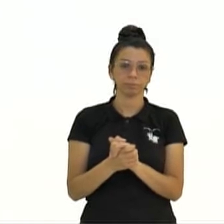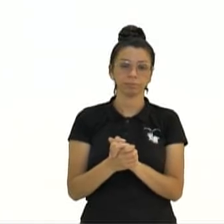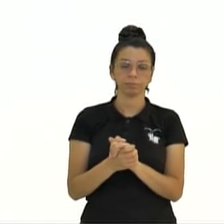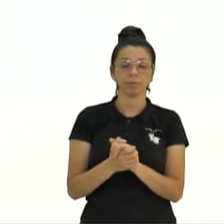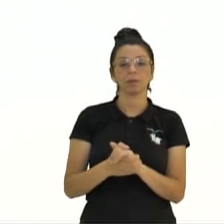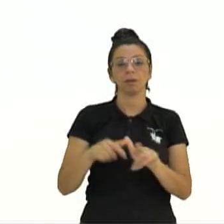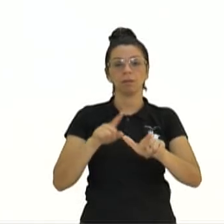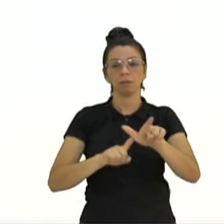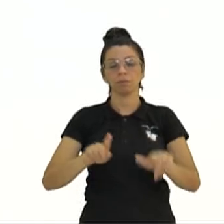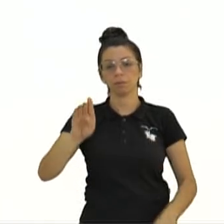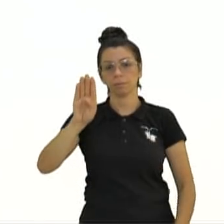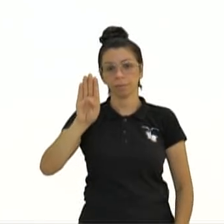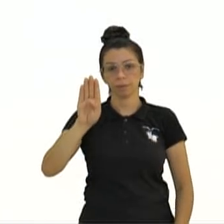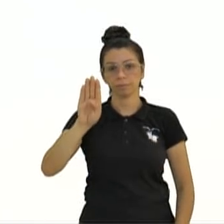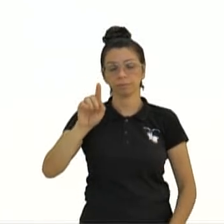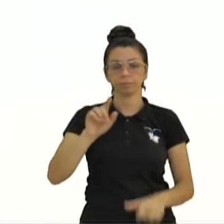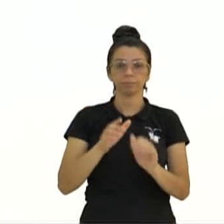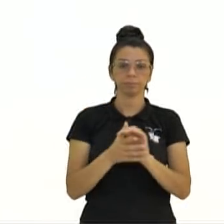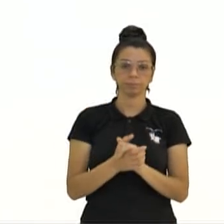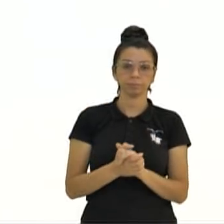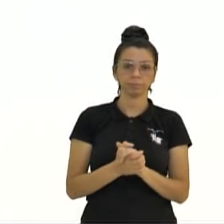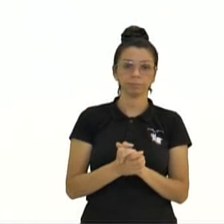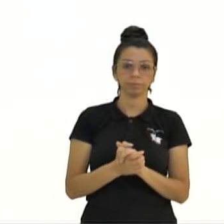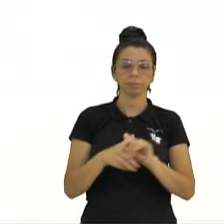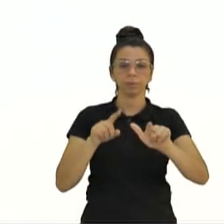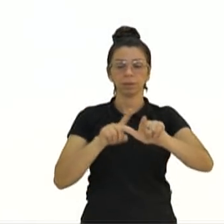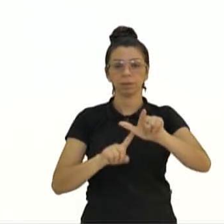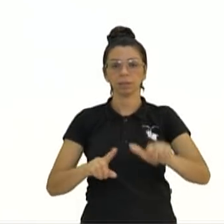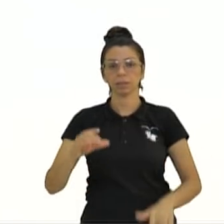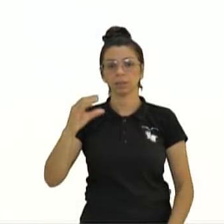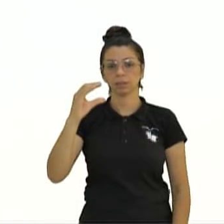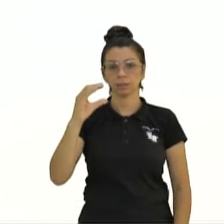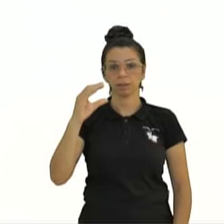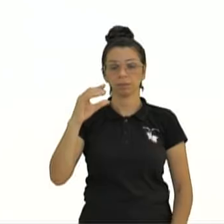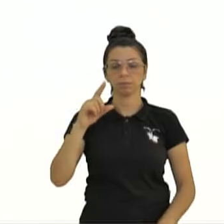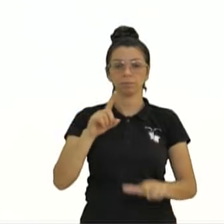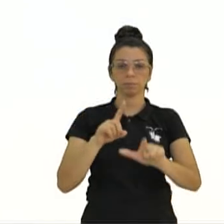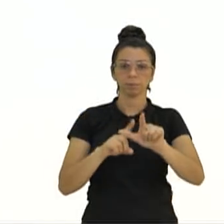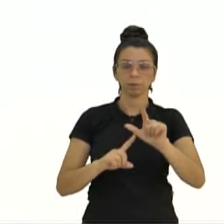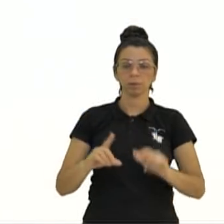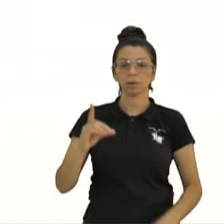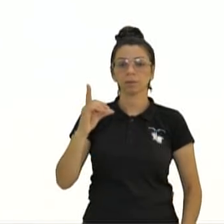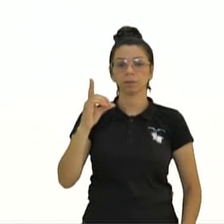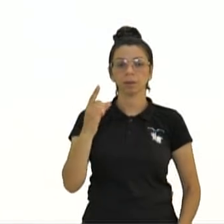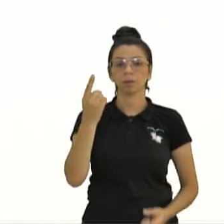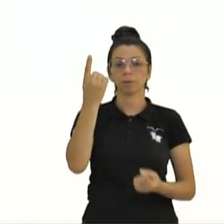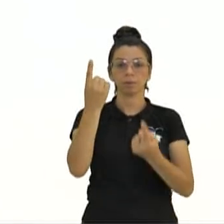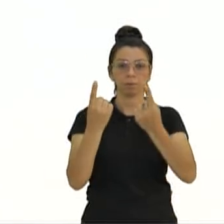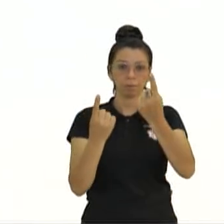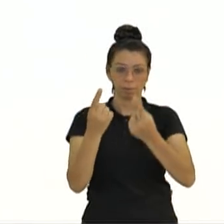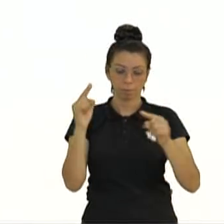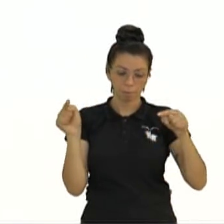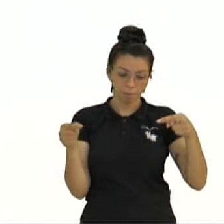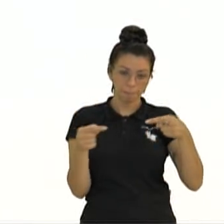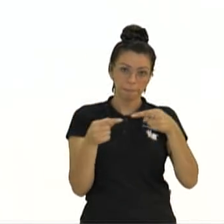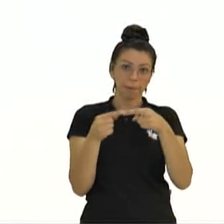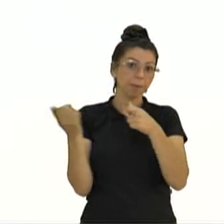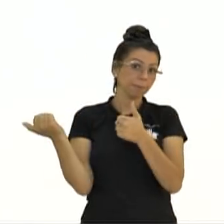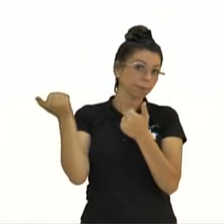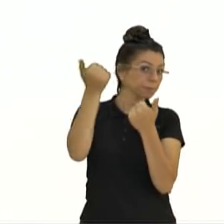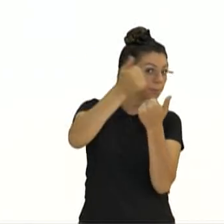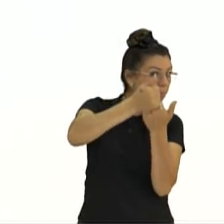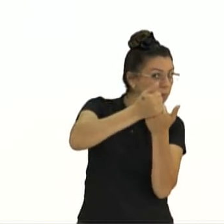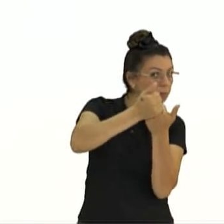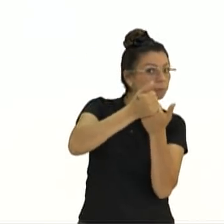o porém, o letra C, o pois, a letra D, o logo. Então, o que você deve fazer?